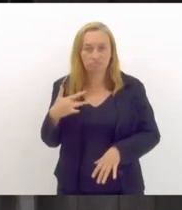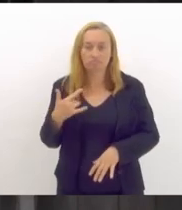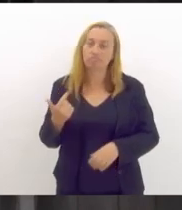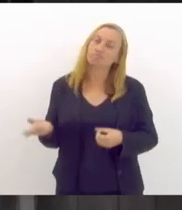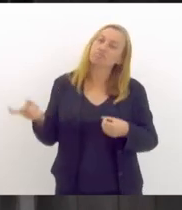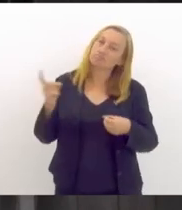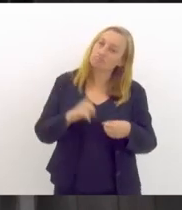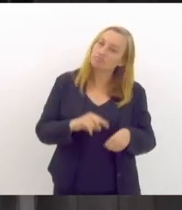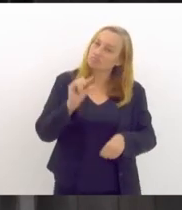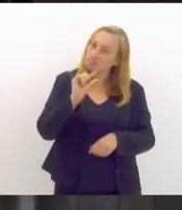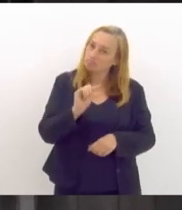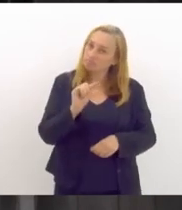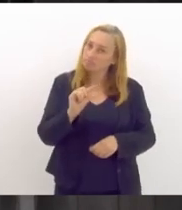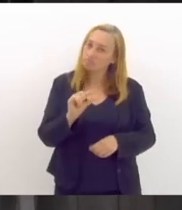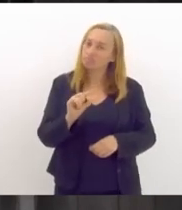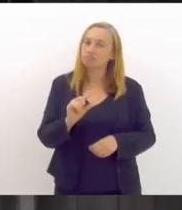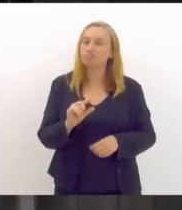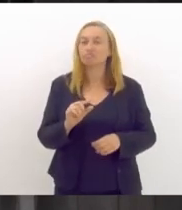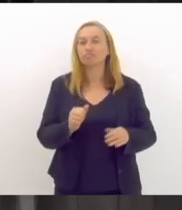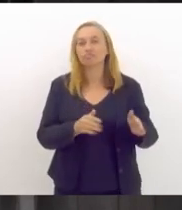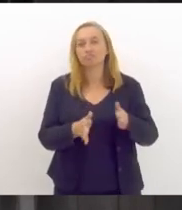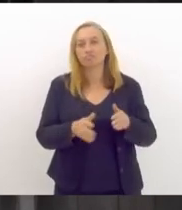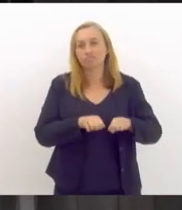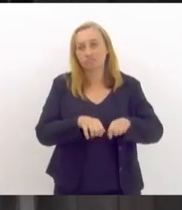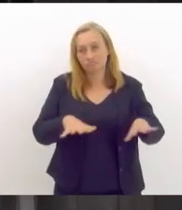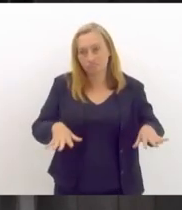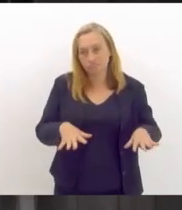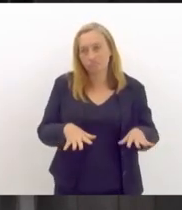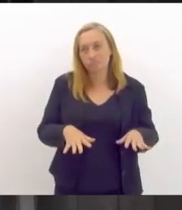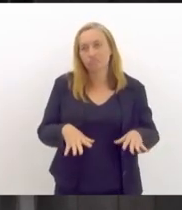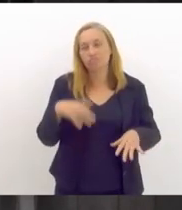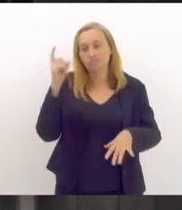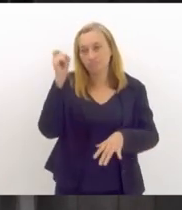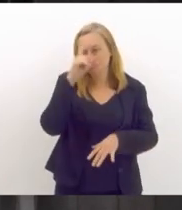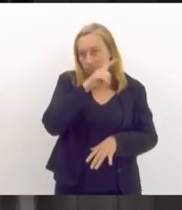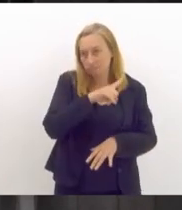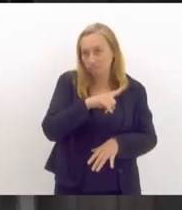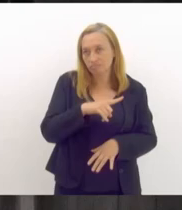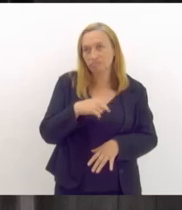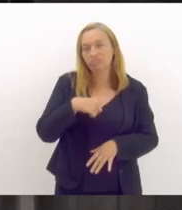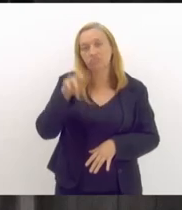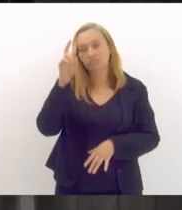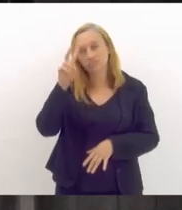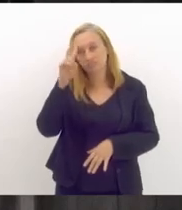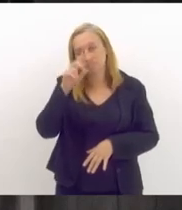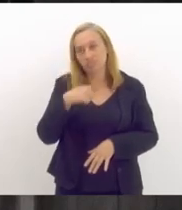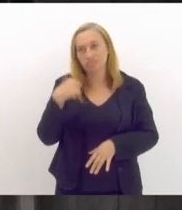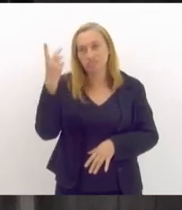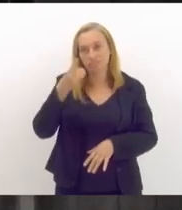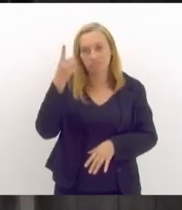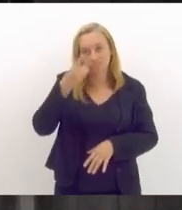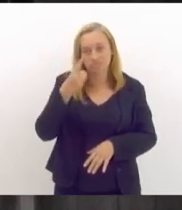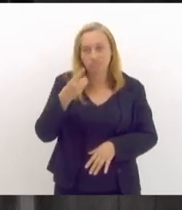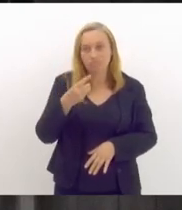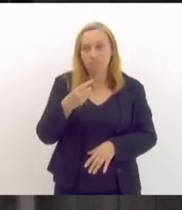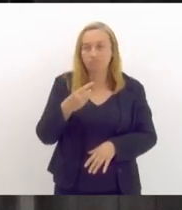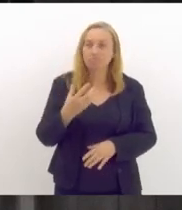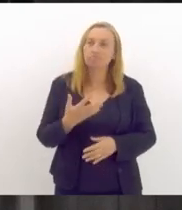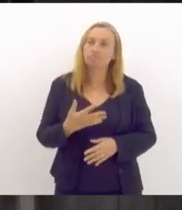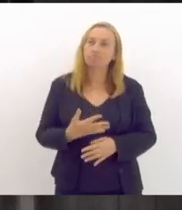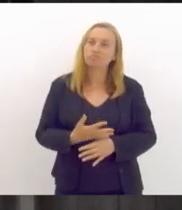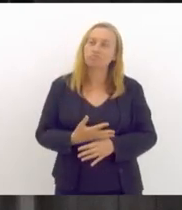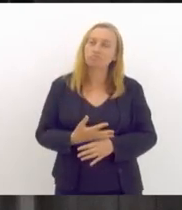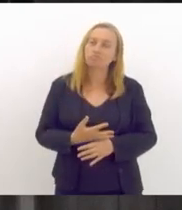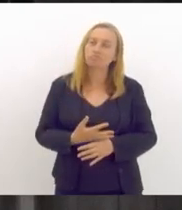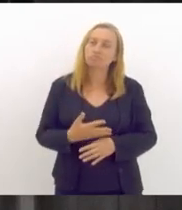volto um pouco no tempo naquela covid tão brava aquele momento tão difícil eu me lembro quando Deputado fiz questão de entrar